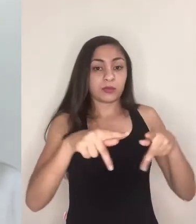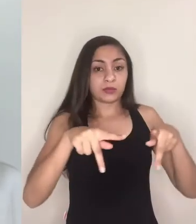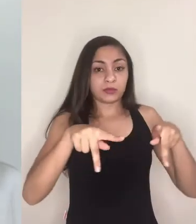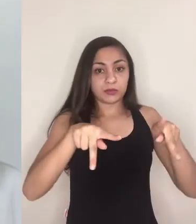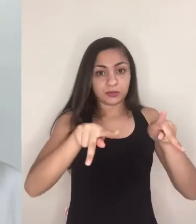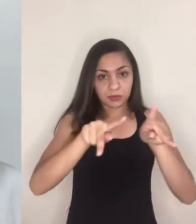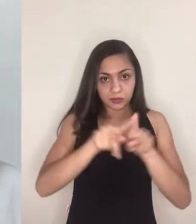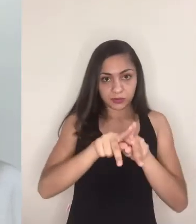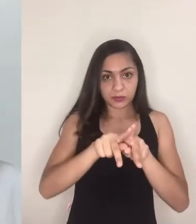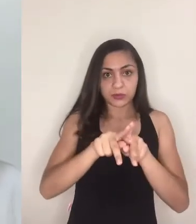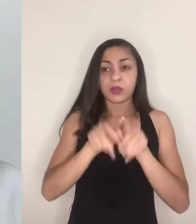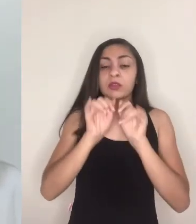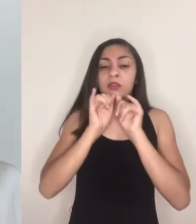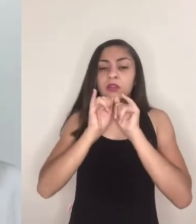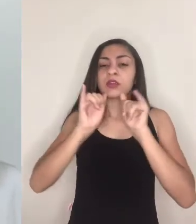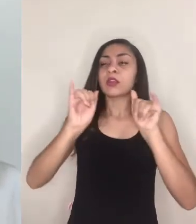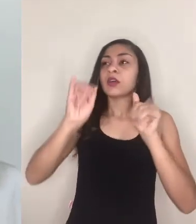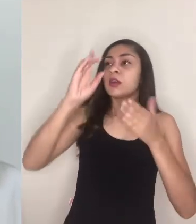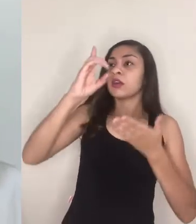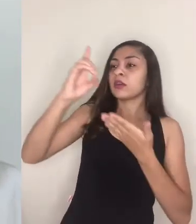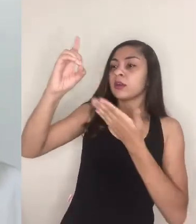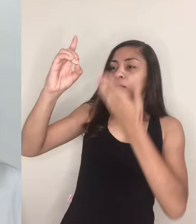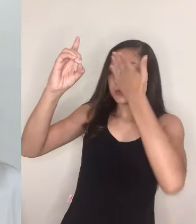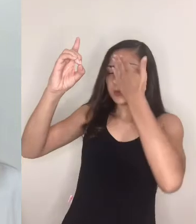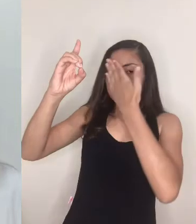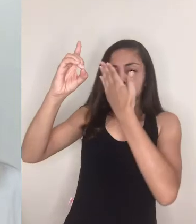que declara confiança em